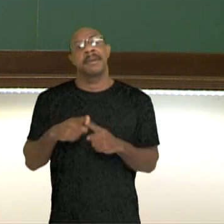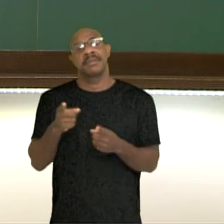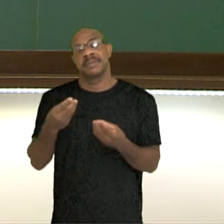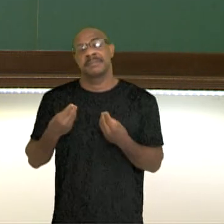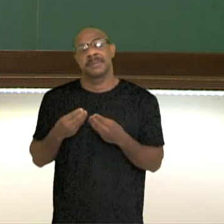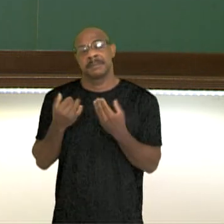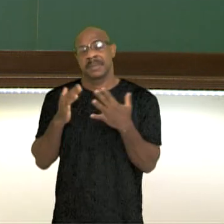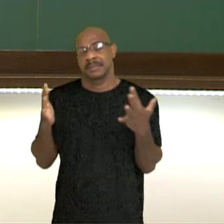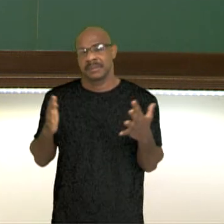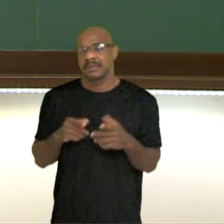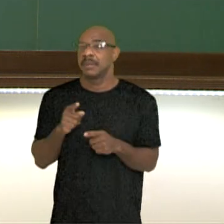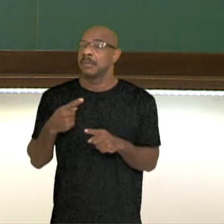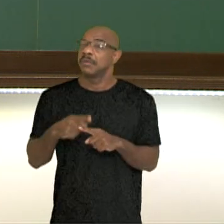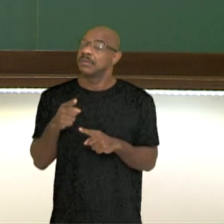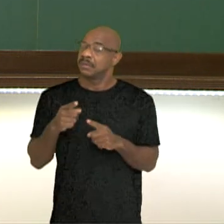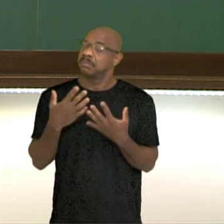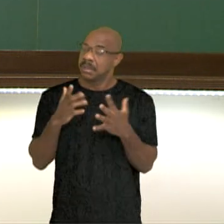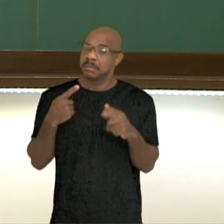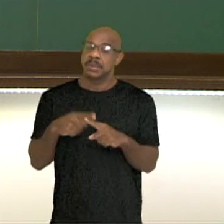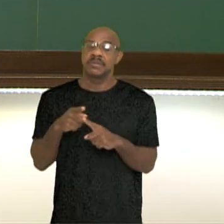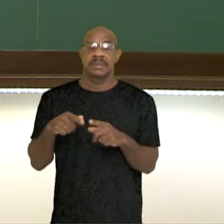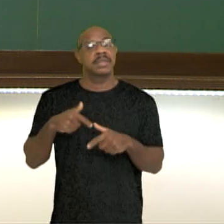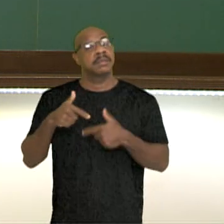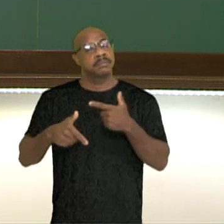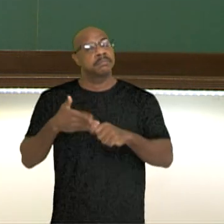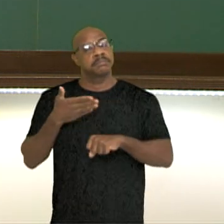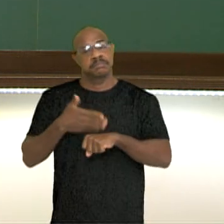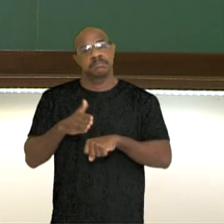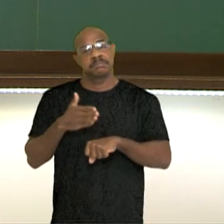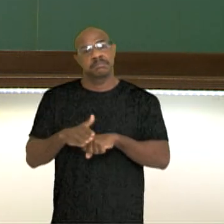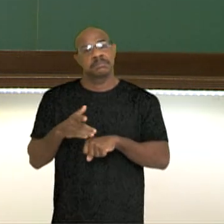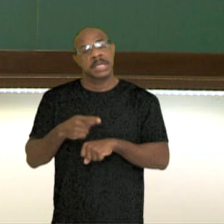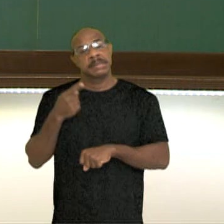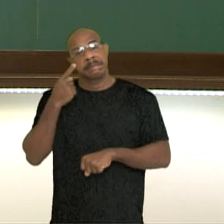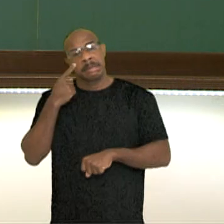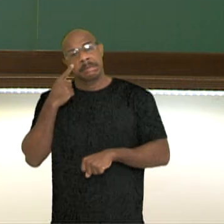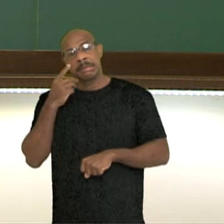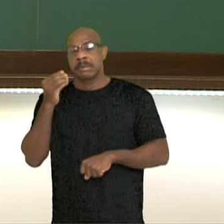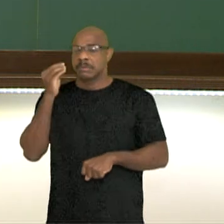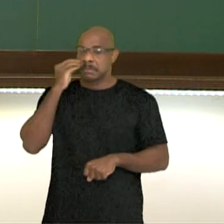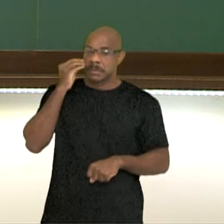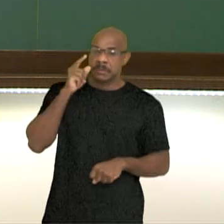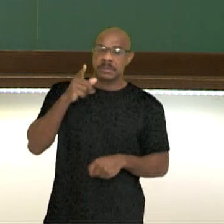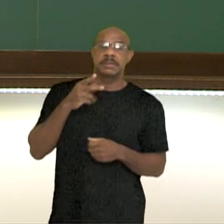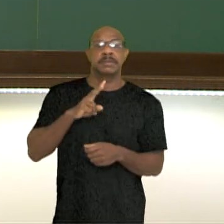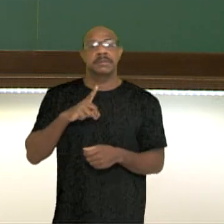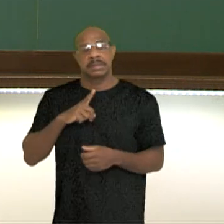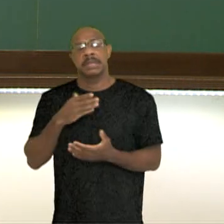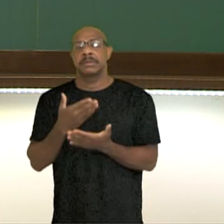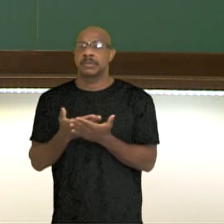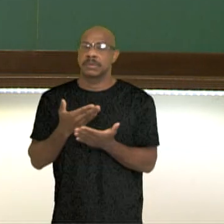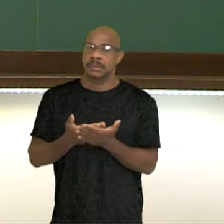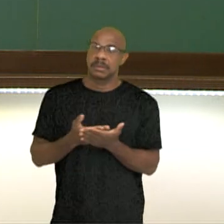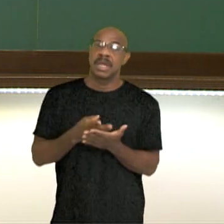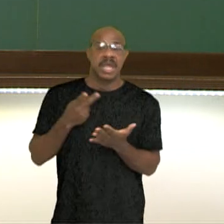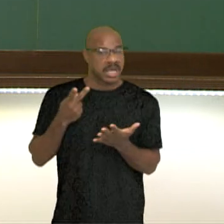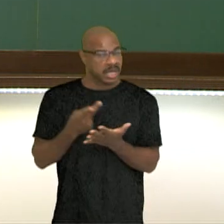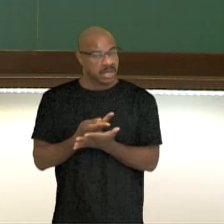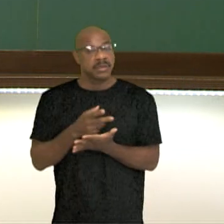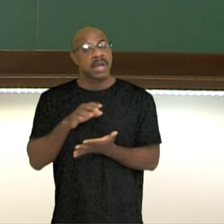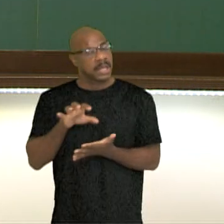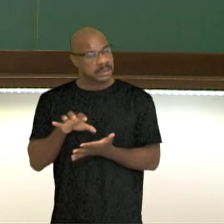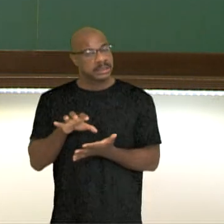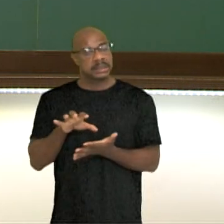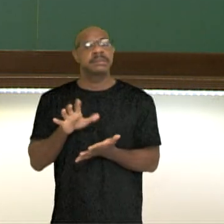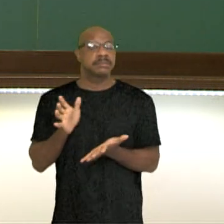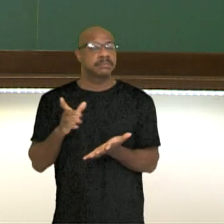parabéns porque você está trabalhando, você está exercitando, você está estudando e é errando que se aprende. Aqui